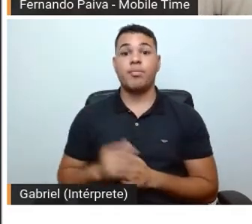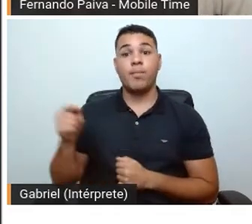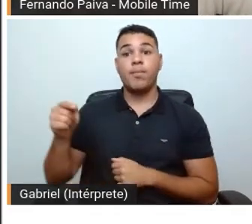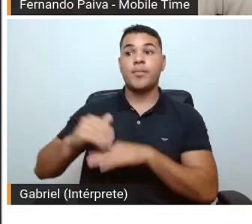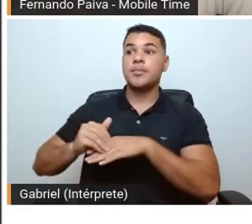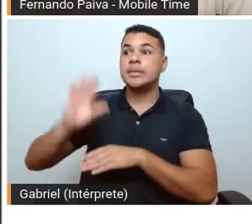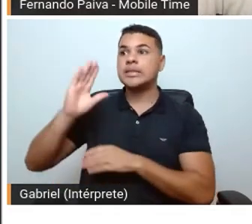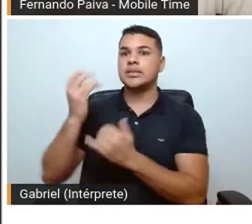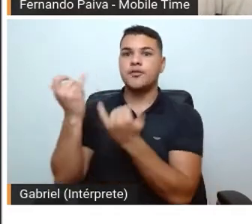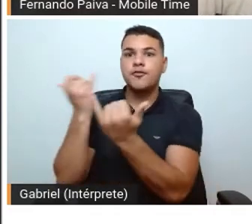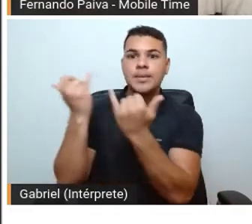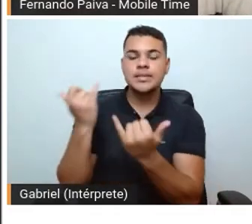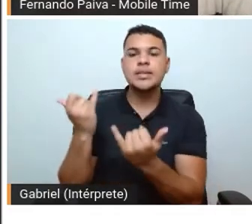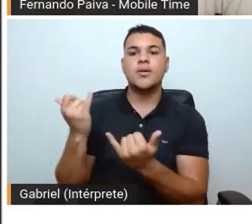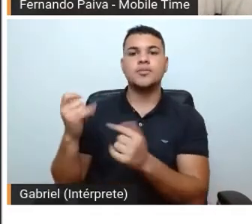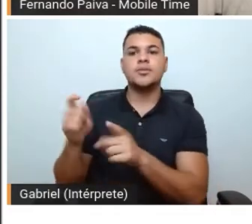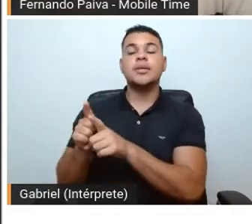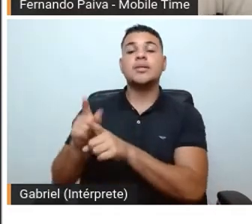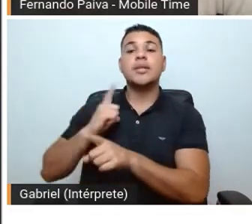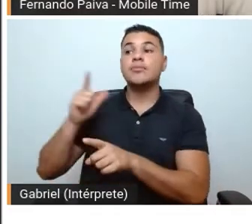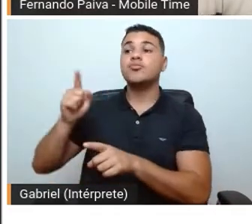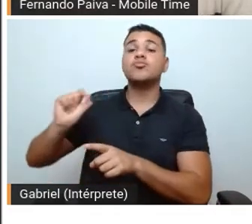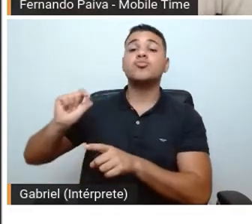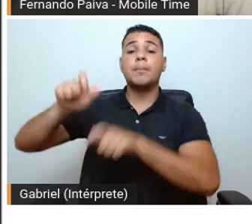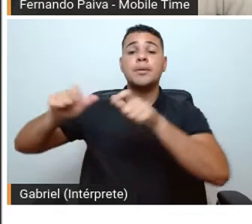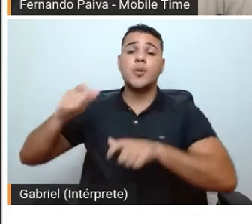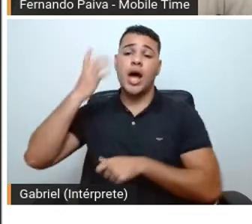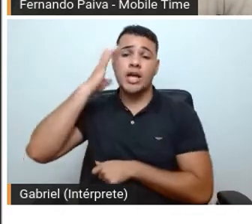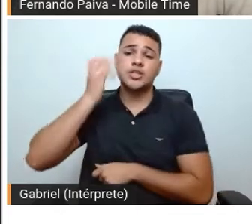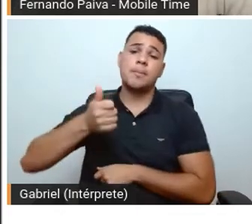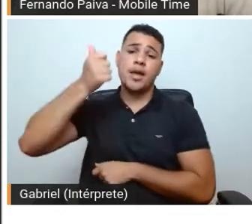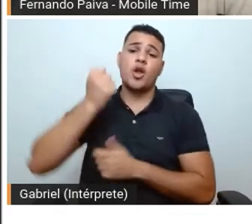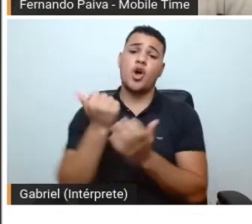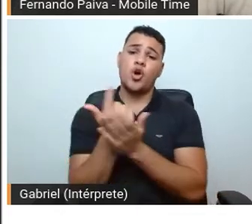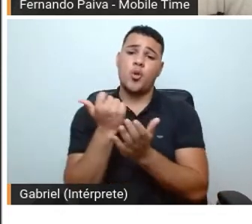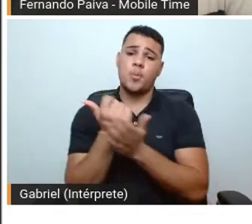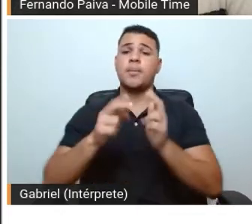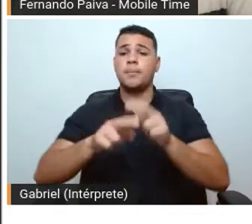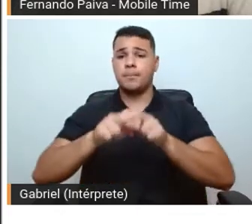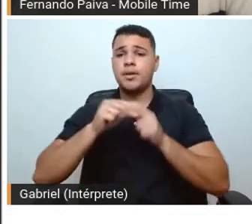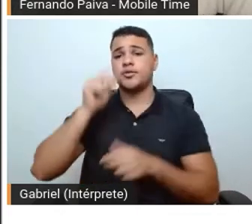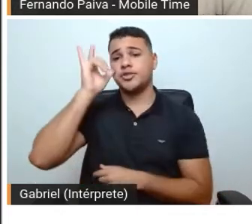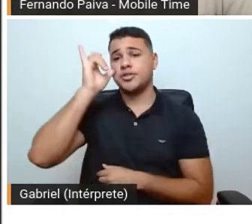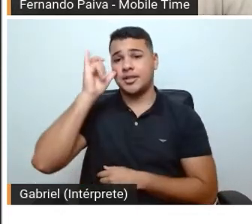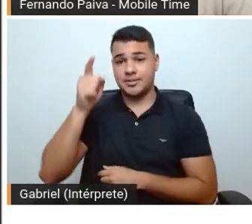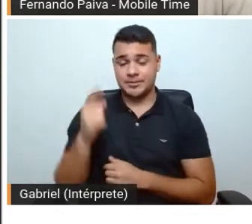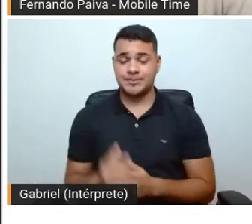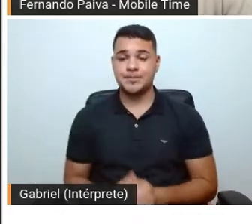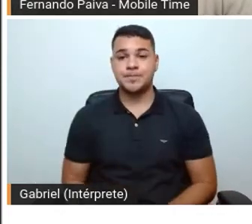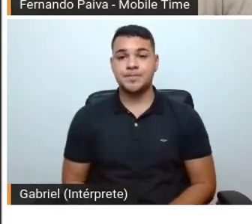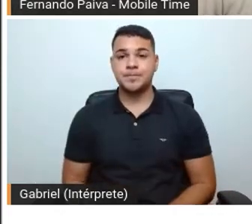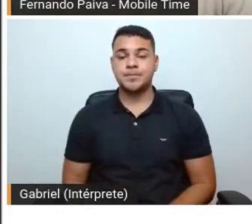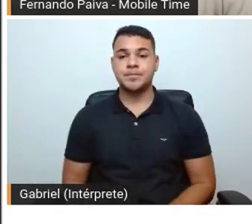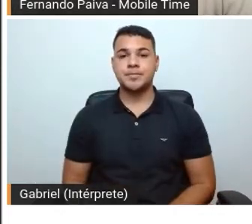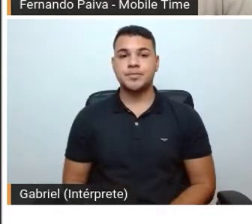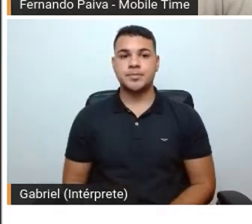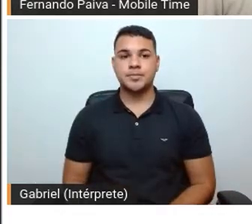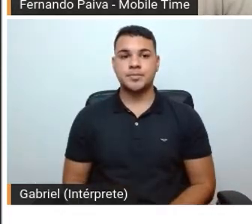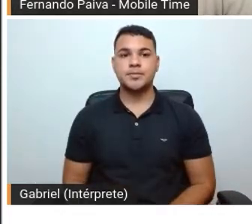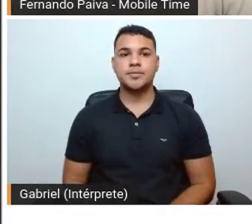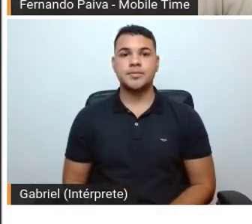percentual de pessoas que acham que é adequado comprar produtos através do Instagram e